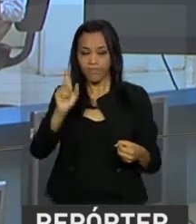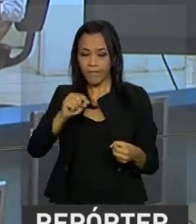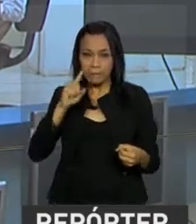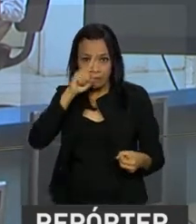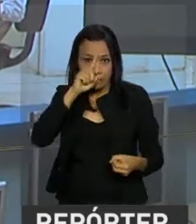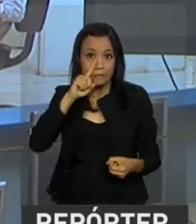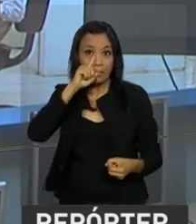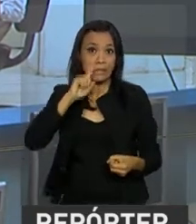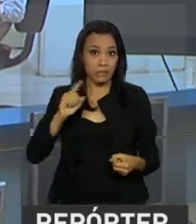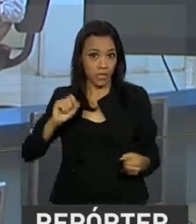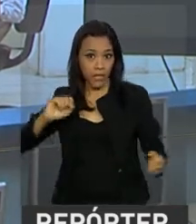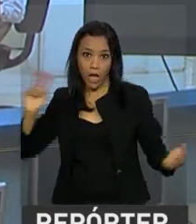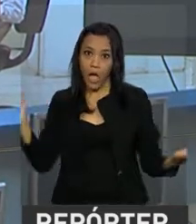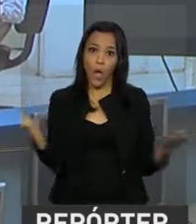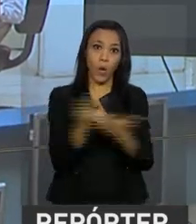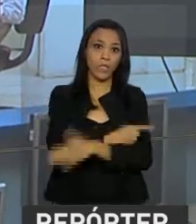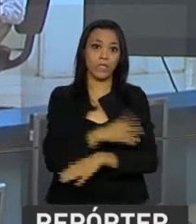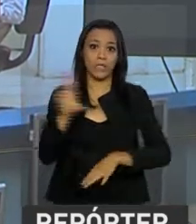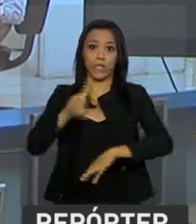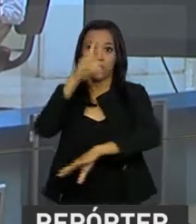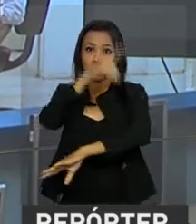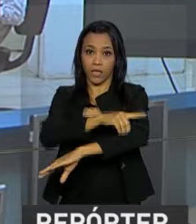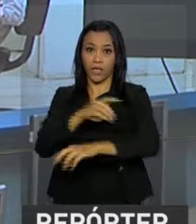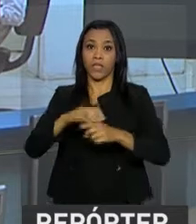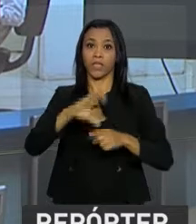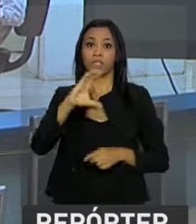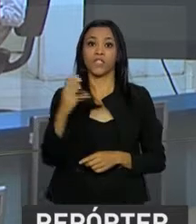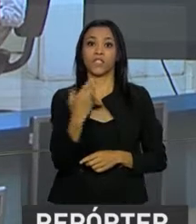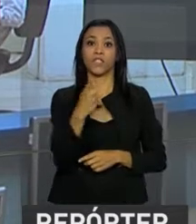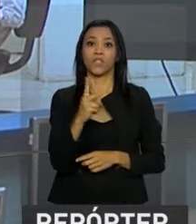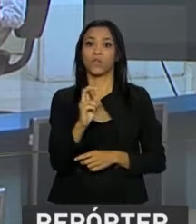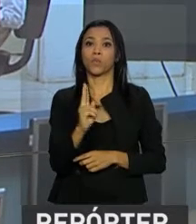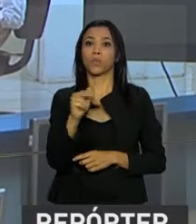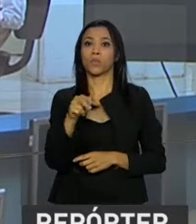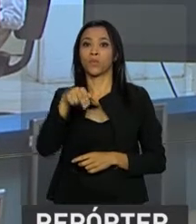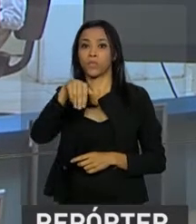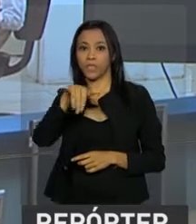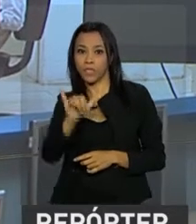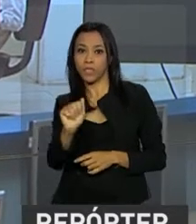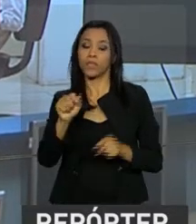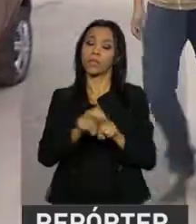de risco para surtos de dengue, chikungunya e zika.